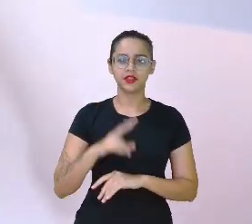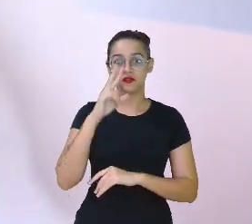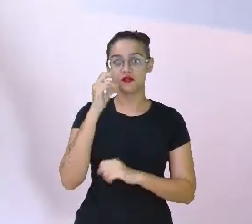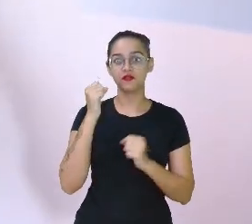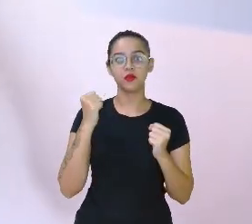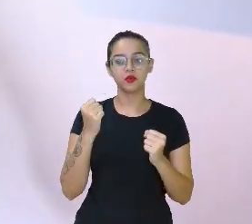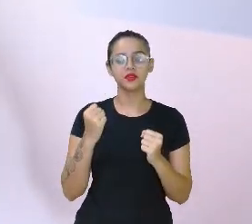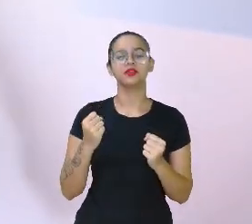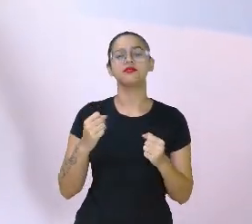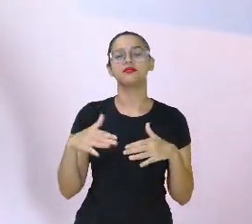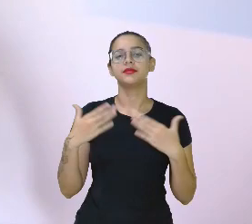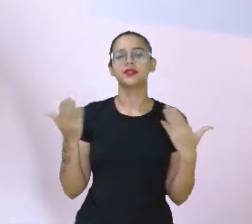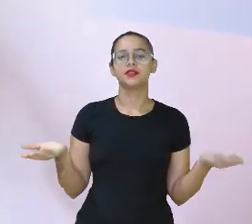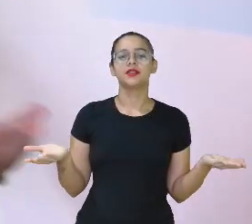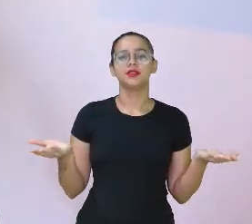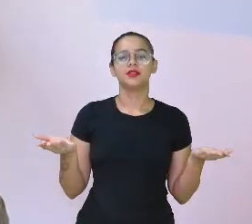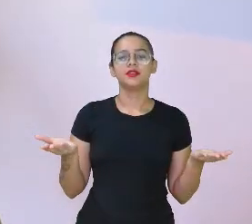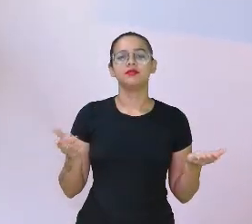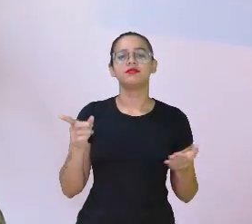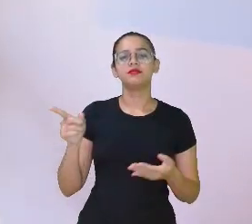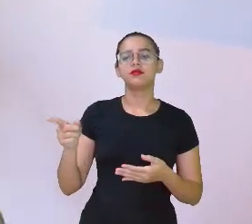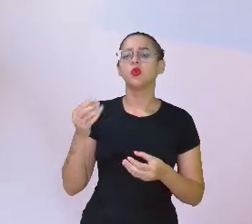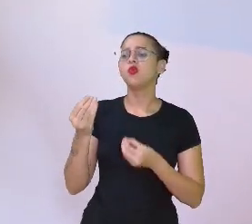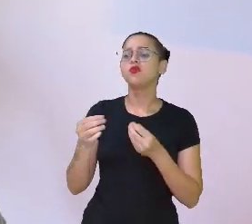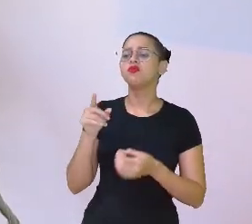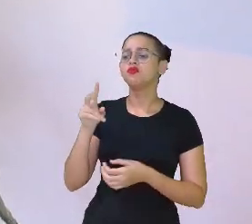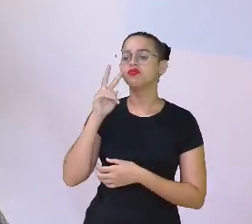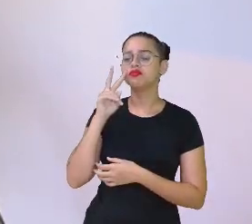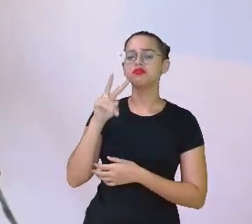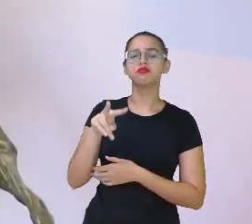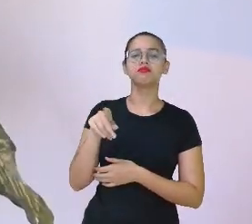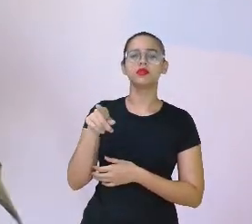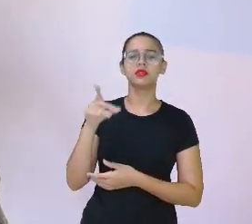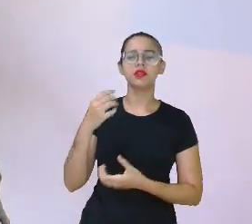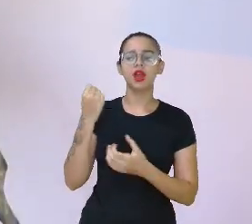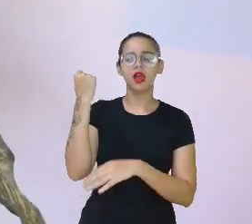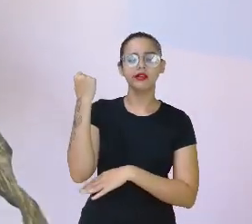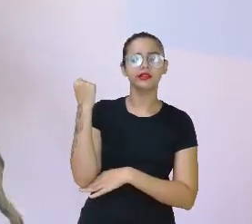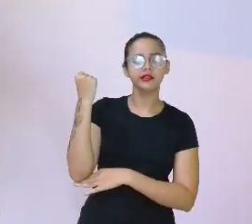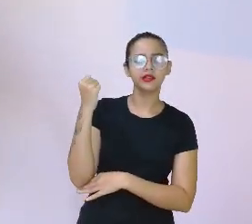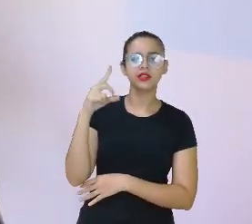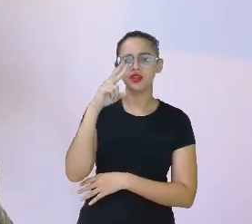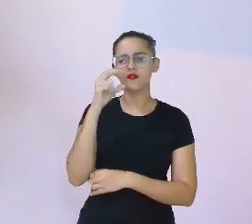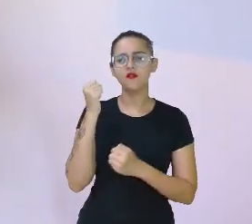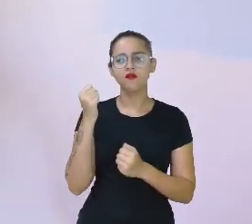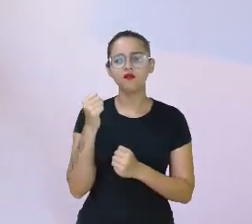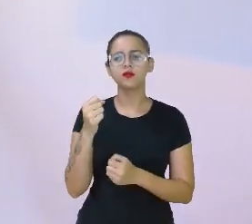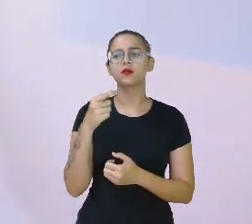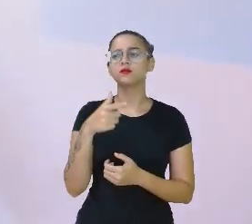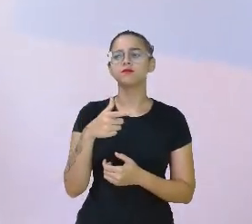força. Então, como então você enxerga essa resistência, essa força que você tanto retrata